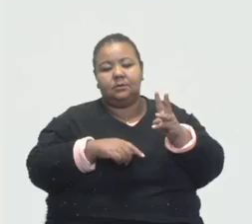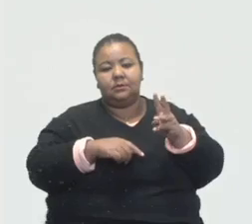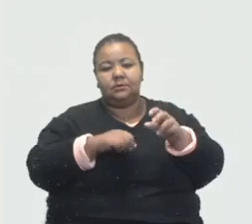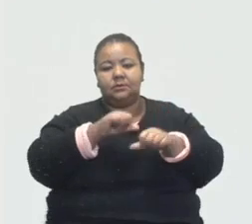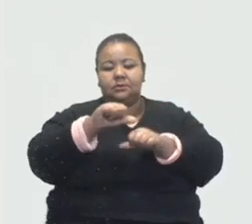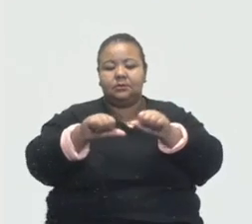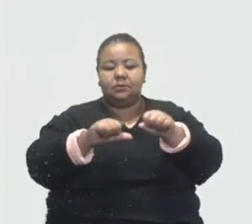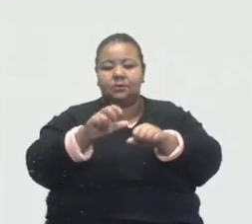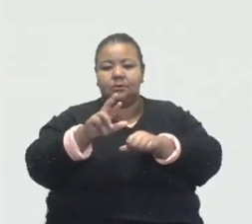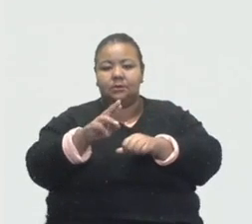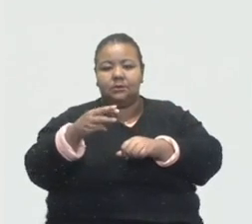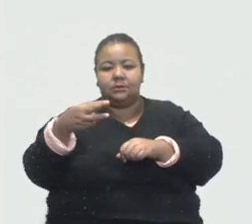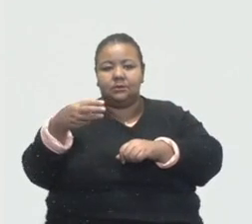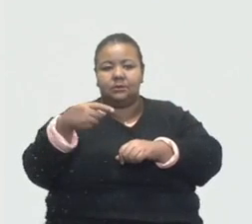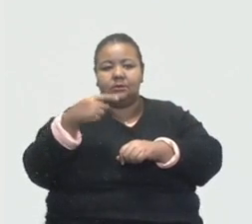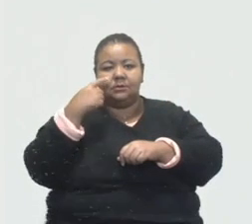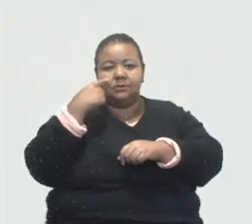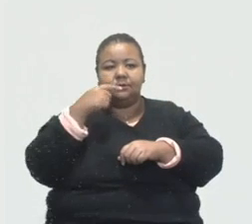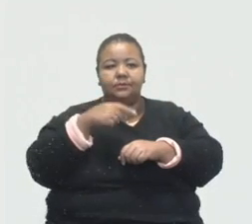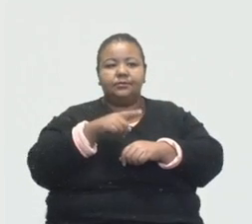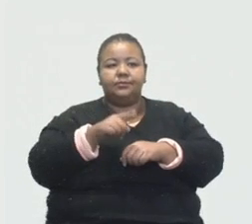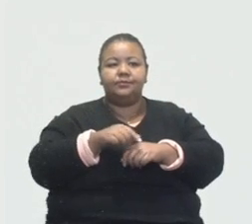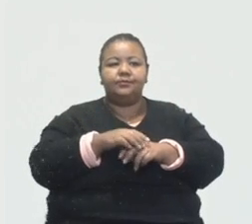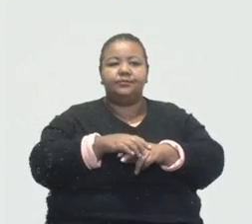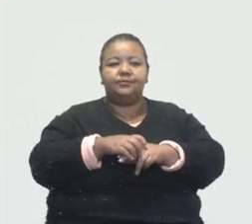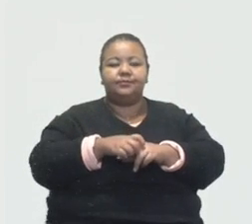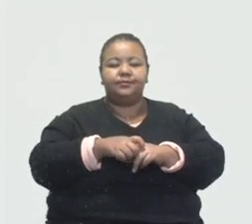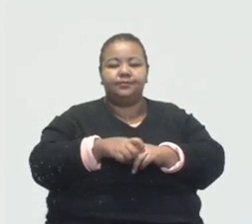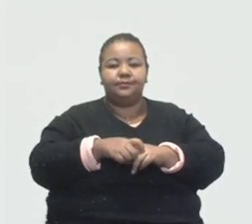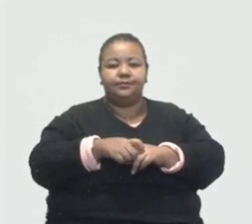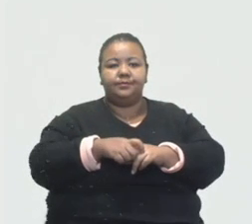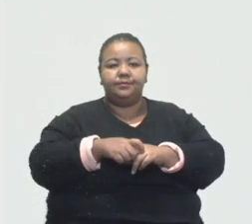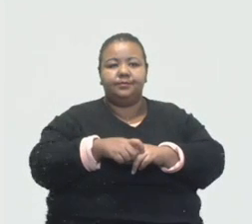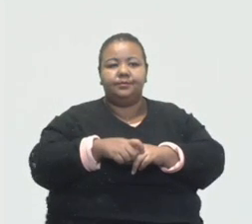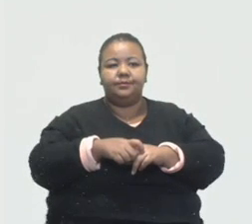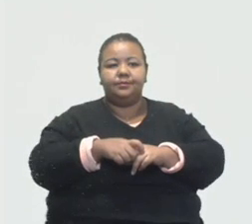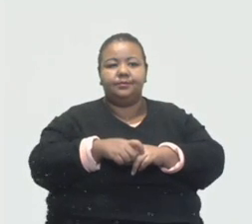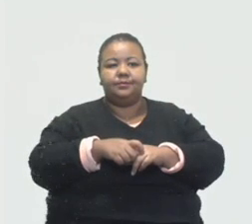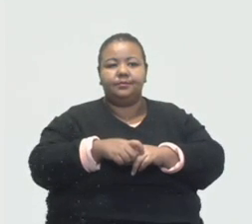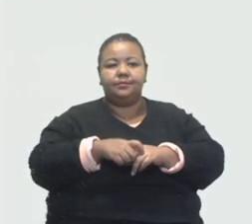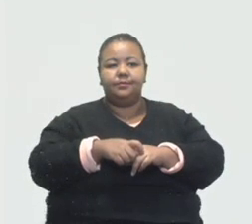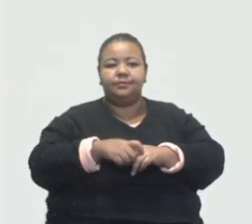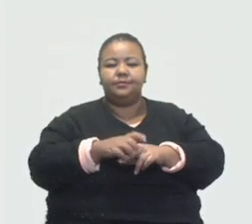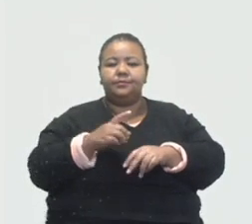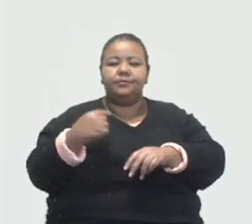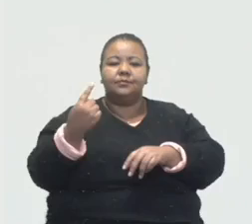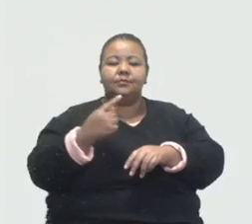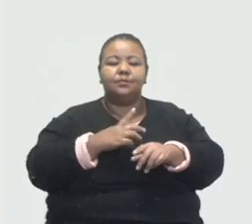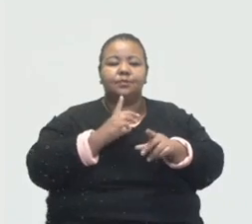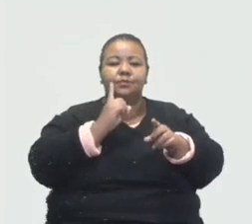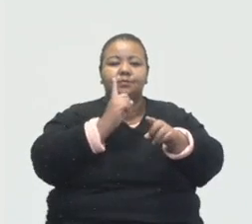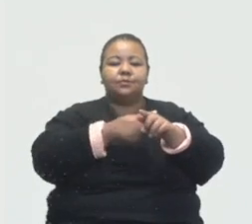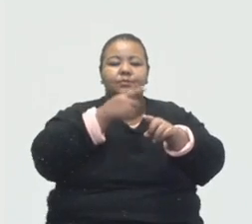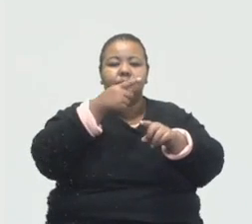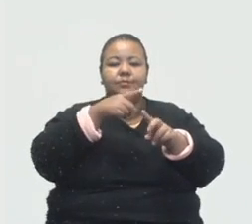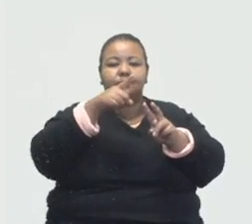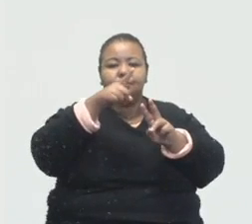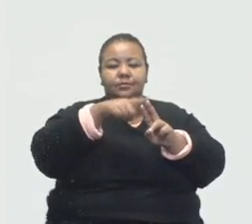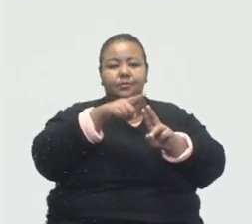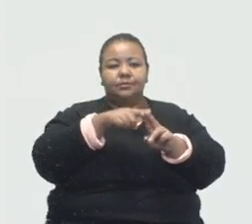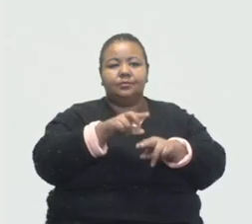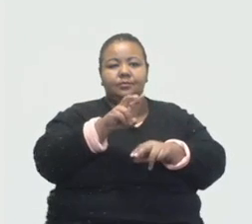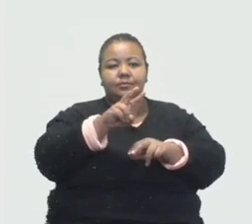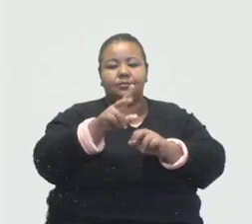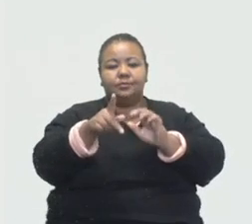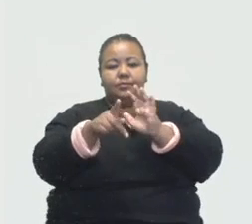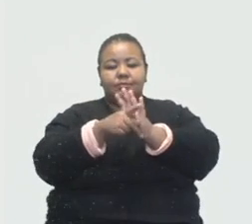R3, definido pela seguinte expressão. A gente quer determinar o vetor U, que